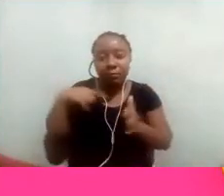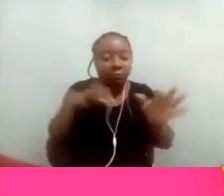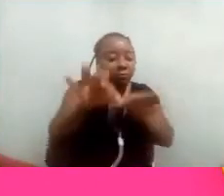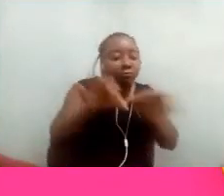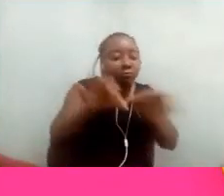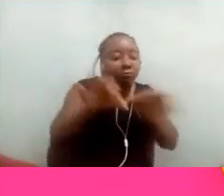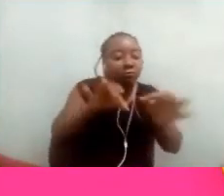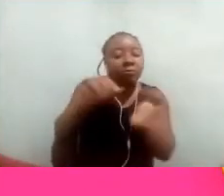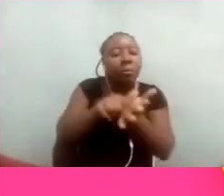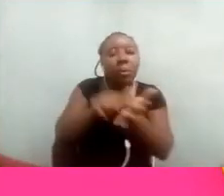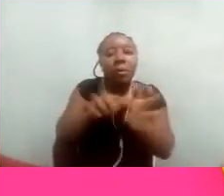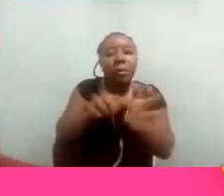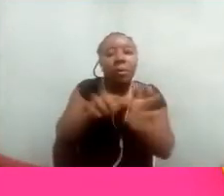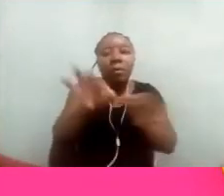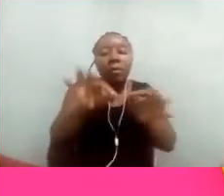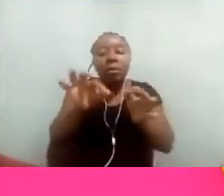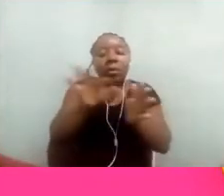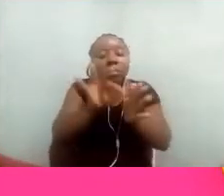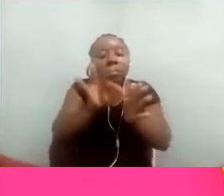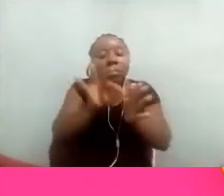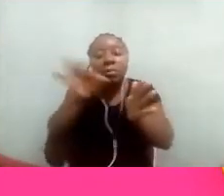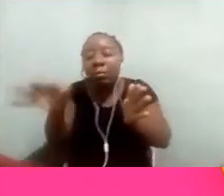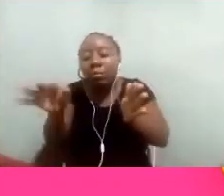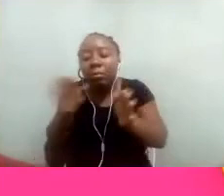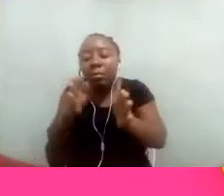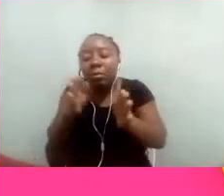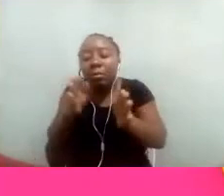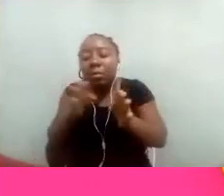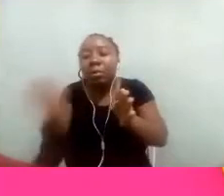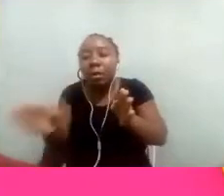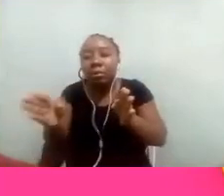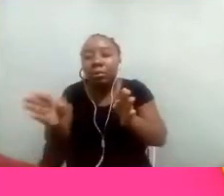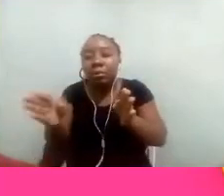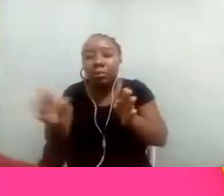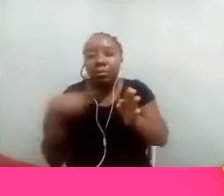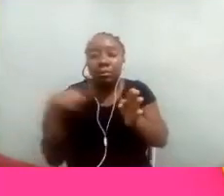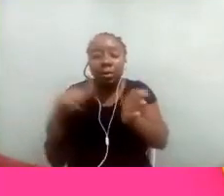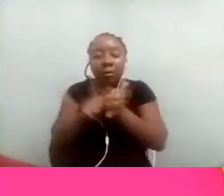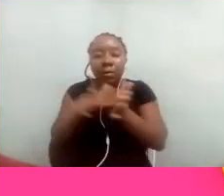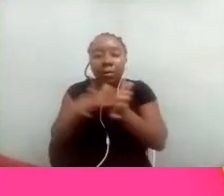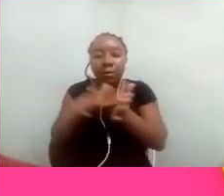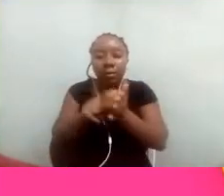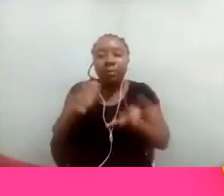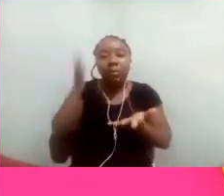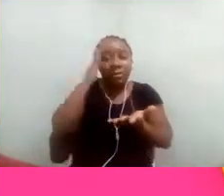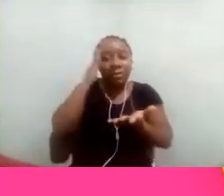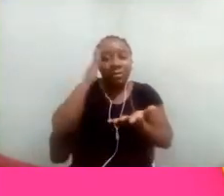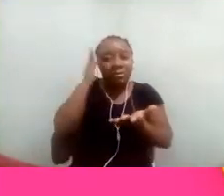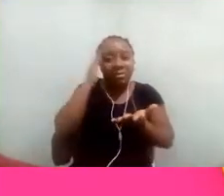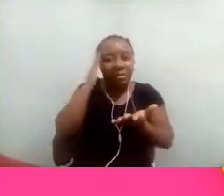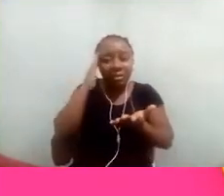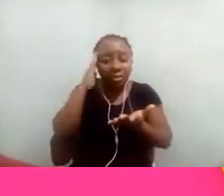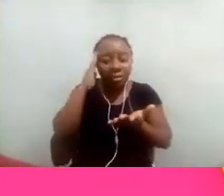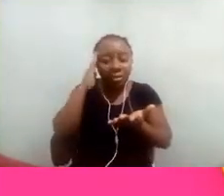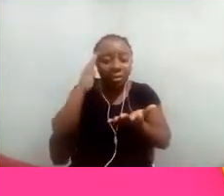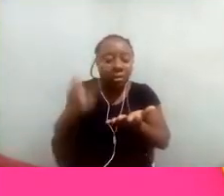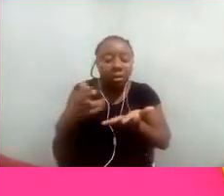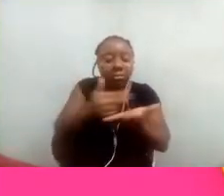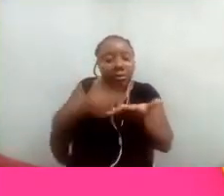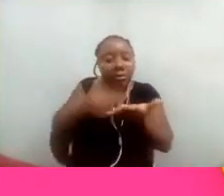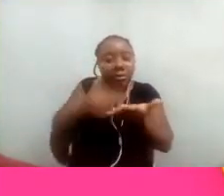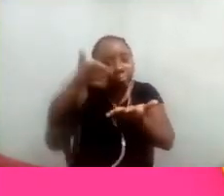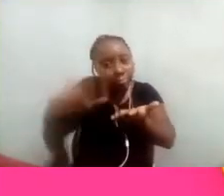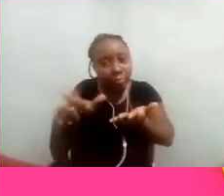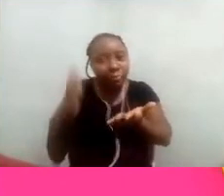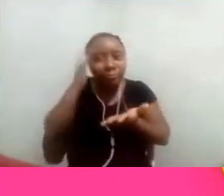na página do lado. Só que o que eu vou fazer? Eu sei que esse objeto eu consigo redesenhar ele aqui, ó. Então, eu vou